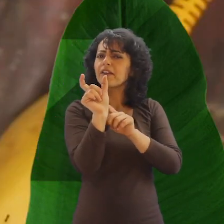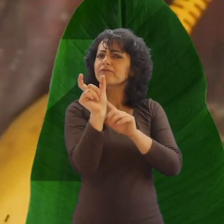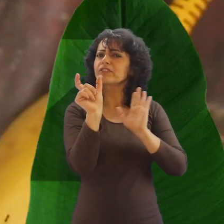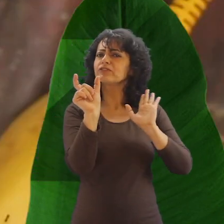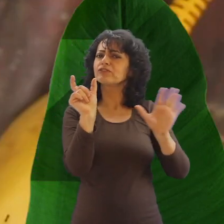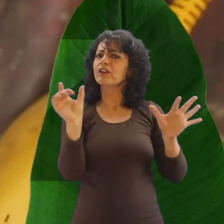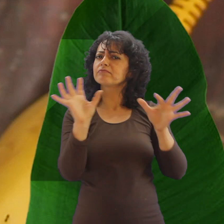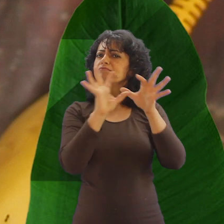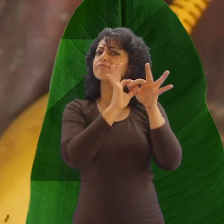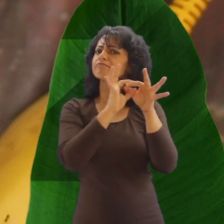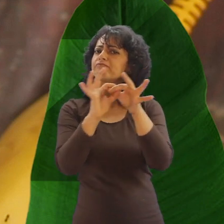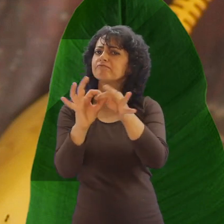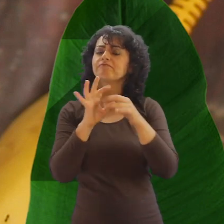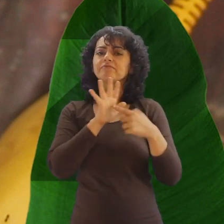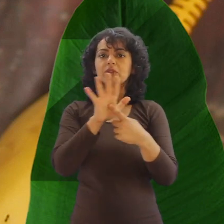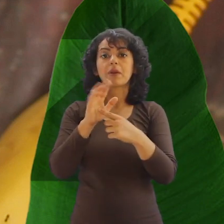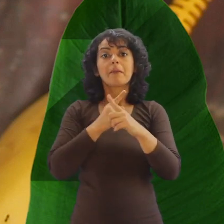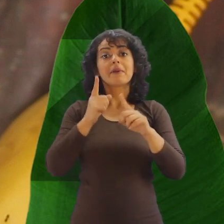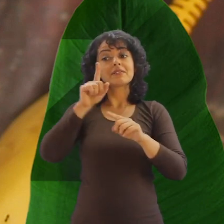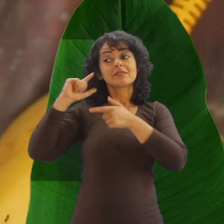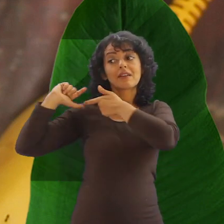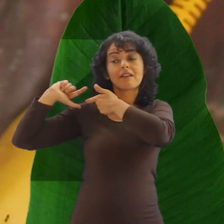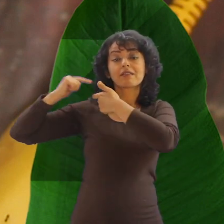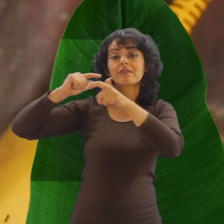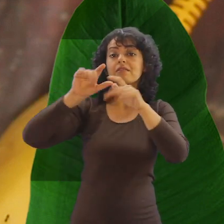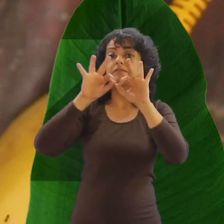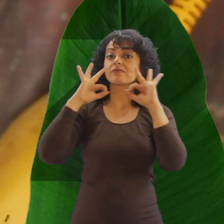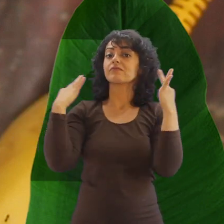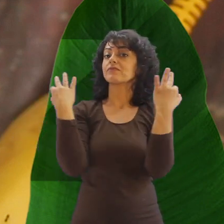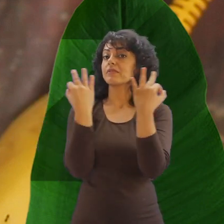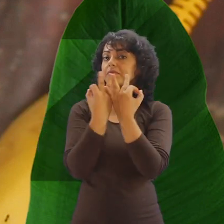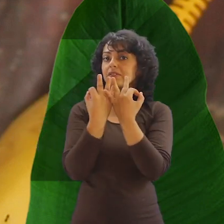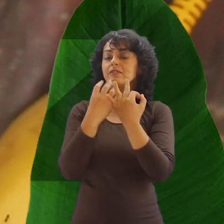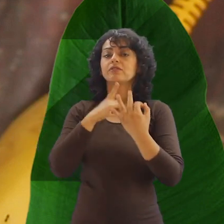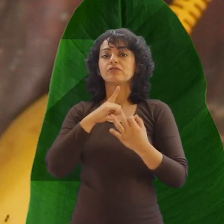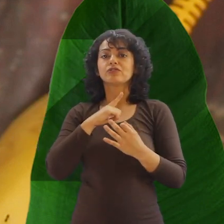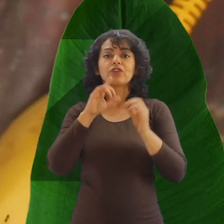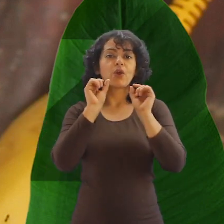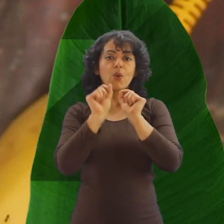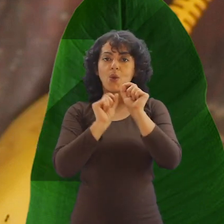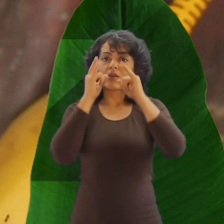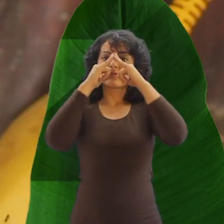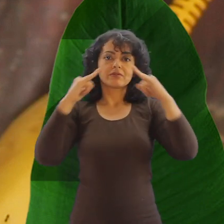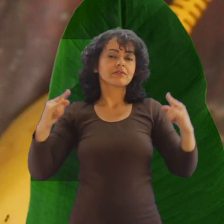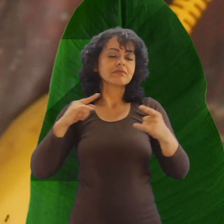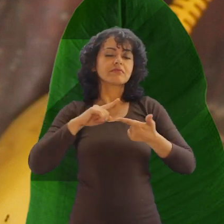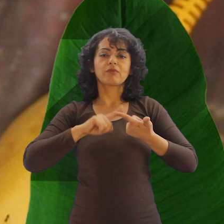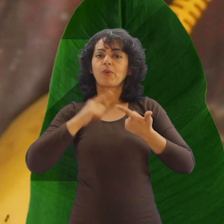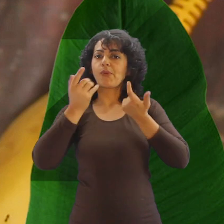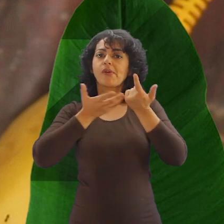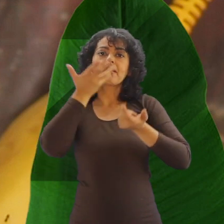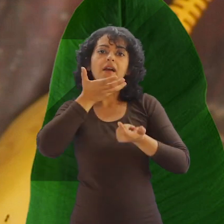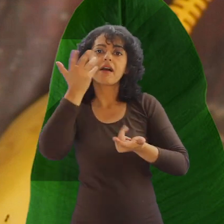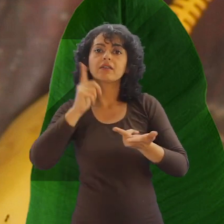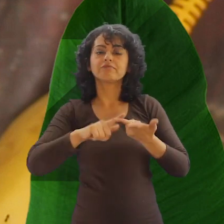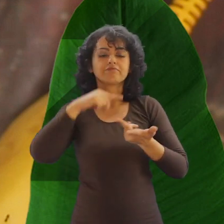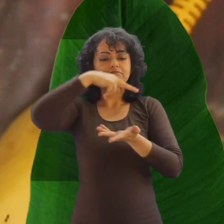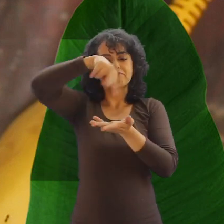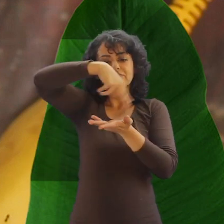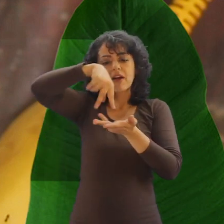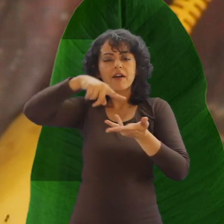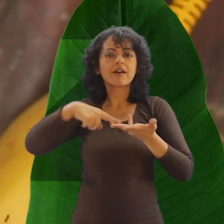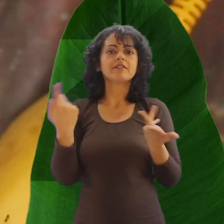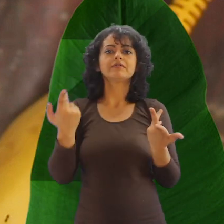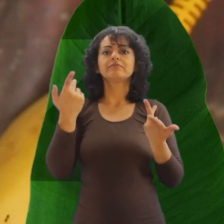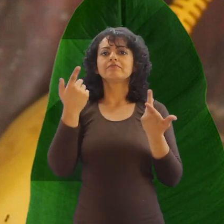tradição familiar, que aí envolvia circo, canto, dança, atuação, contação de história. Eram